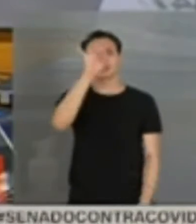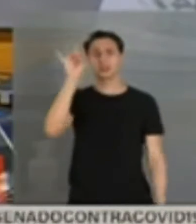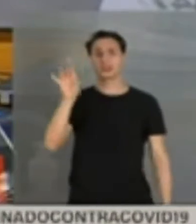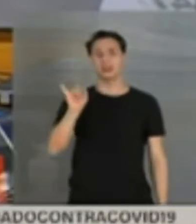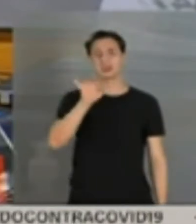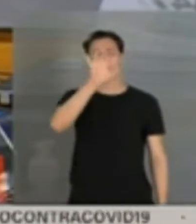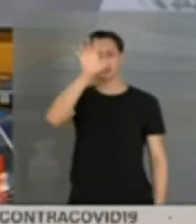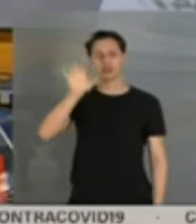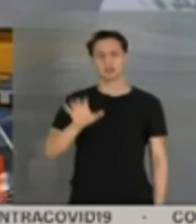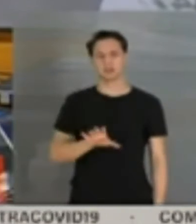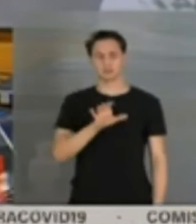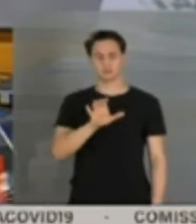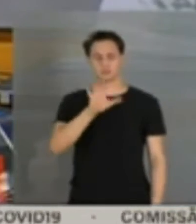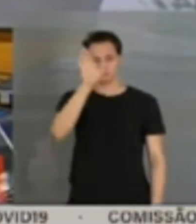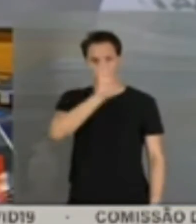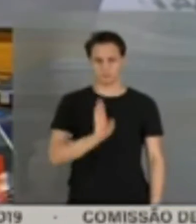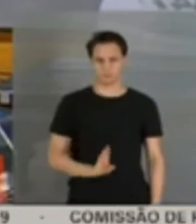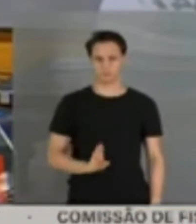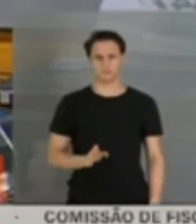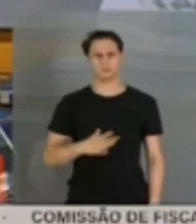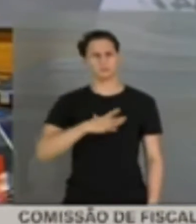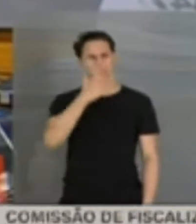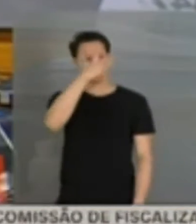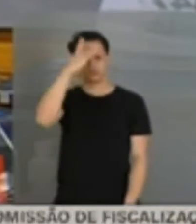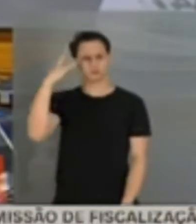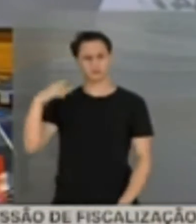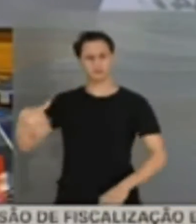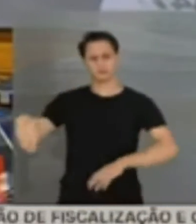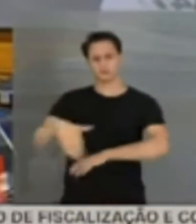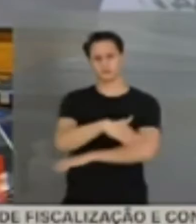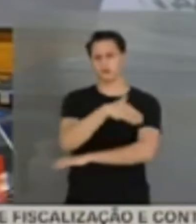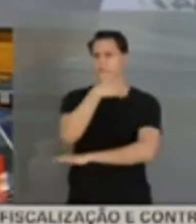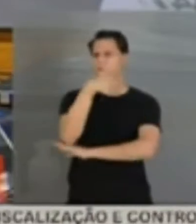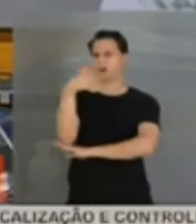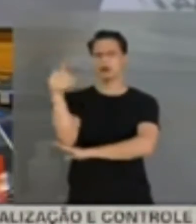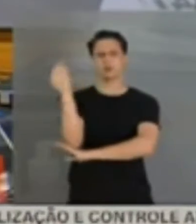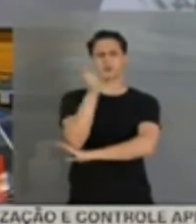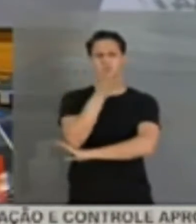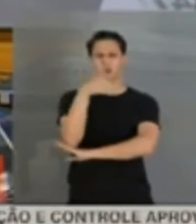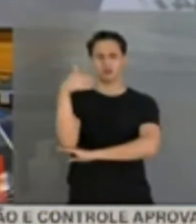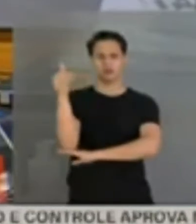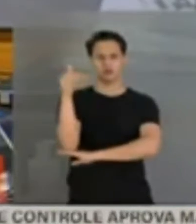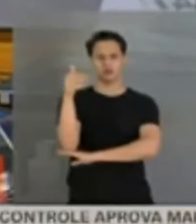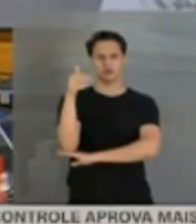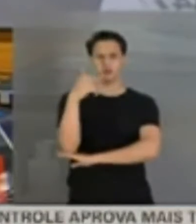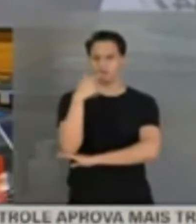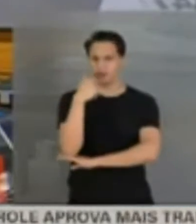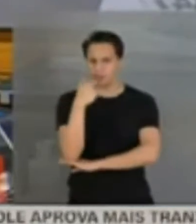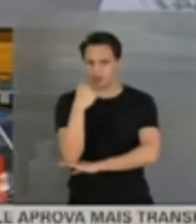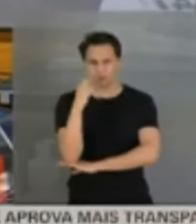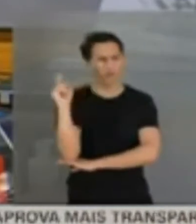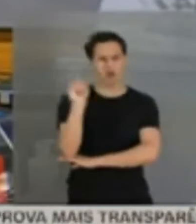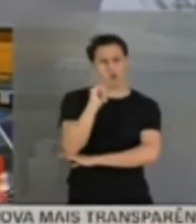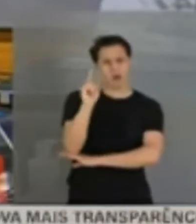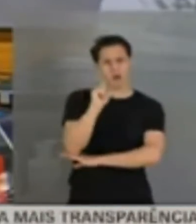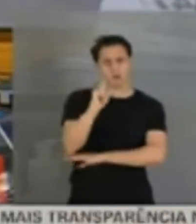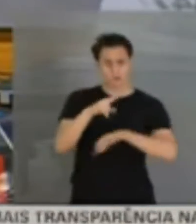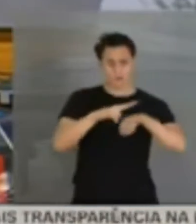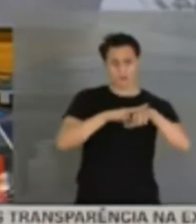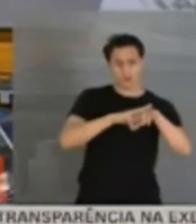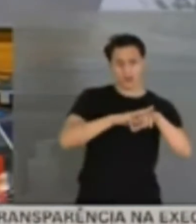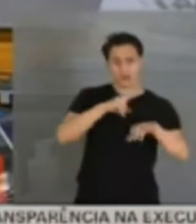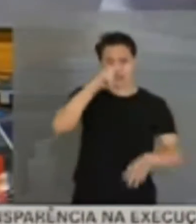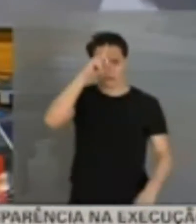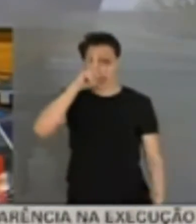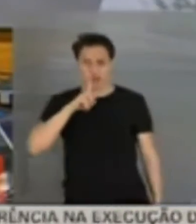país. Gente na rua, com bandeiras, não vermelha, verde e amarela. E pode ser que